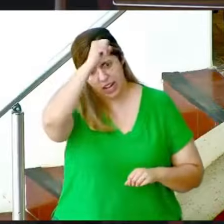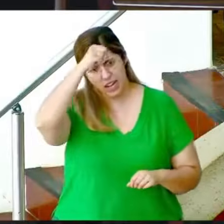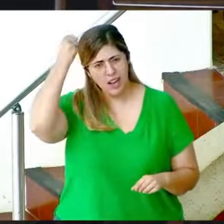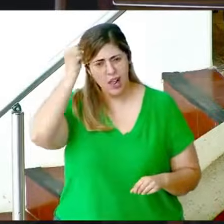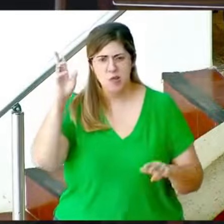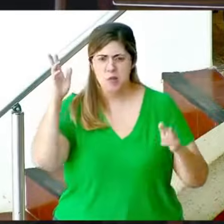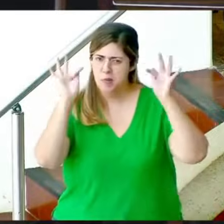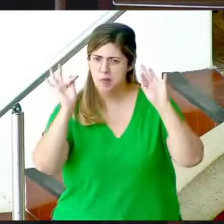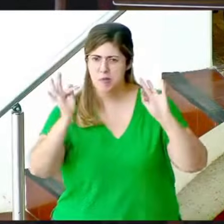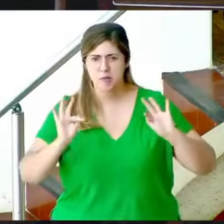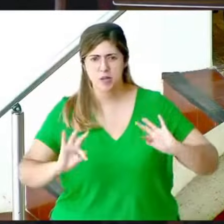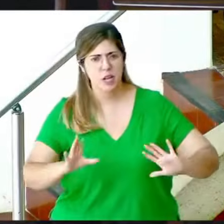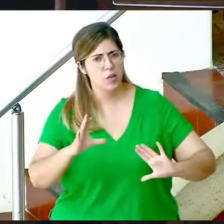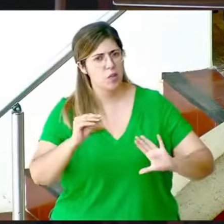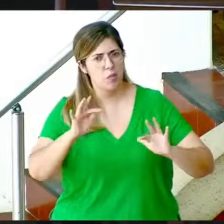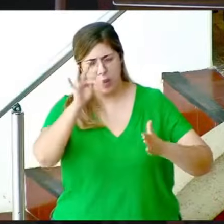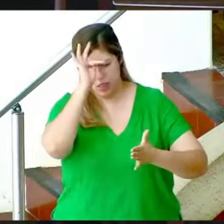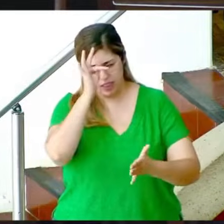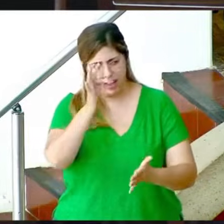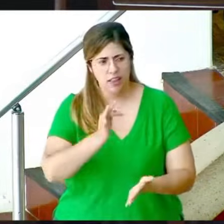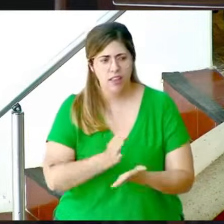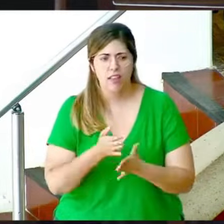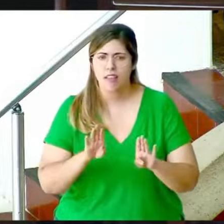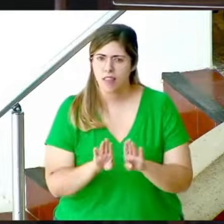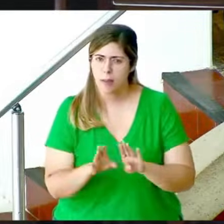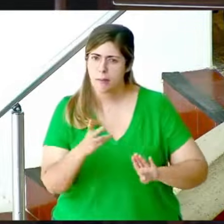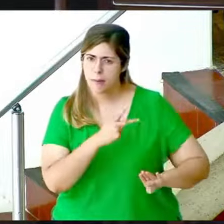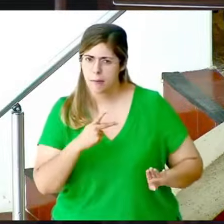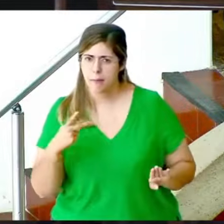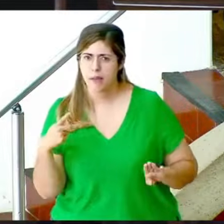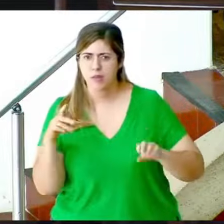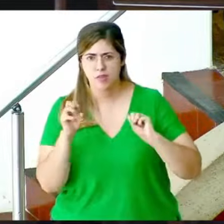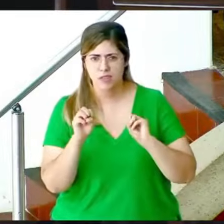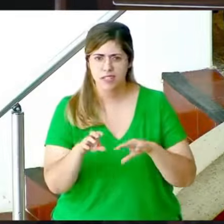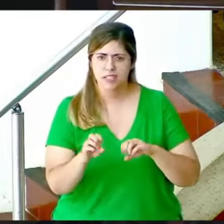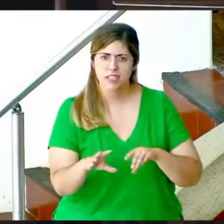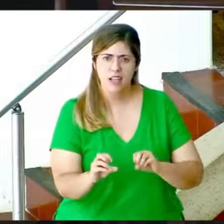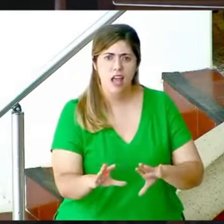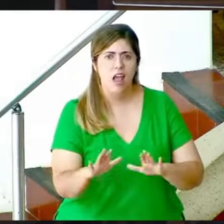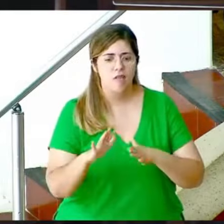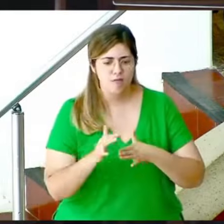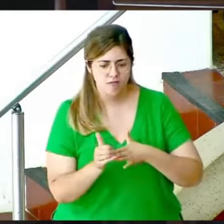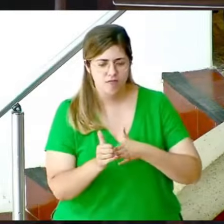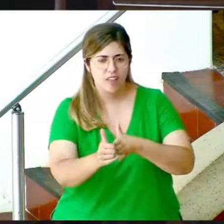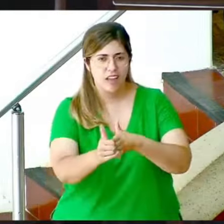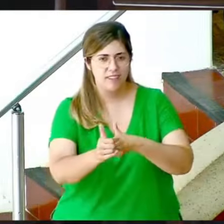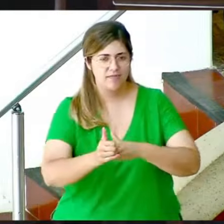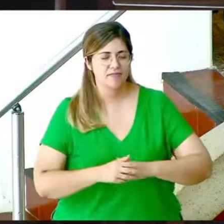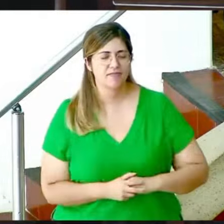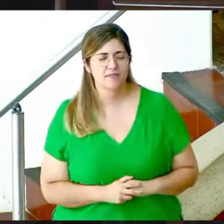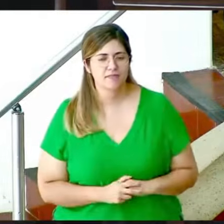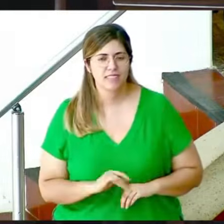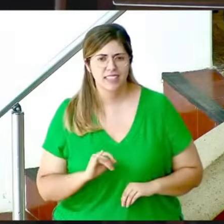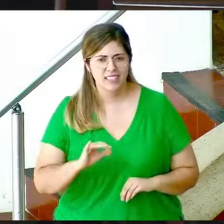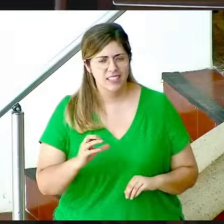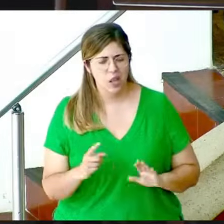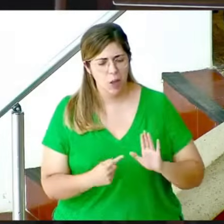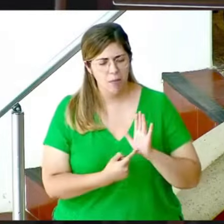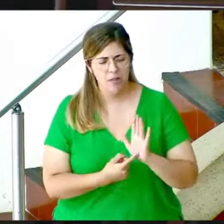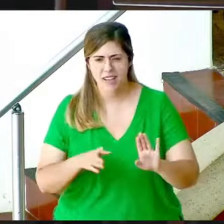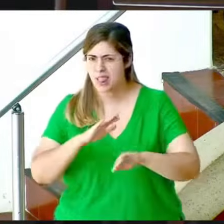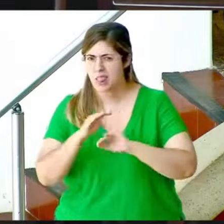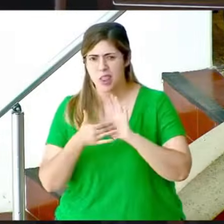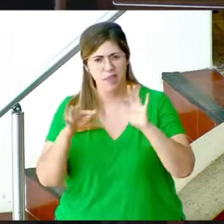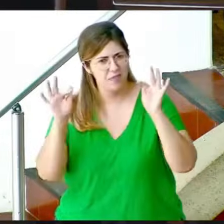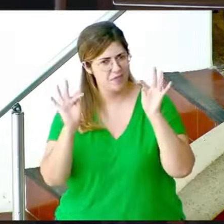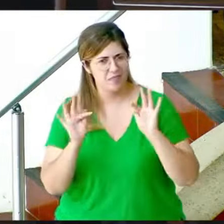felicidade na fé e de pastorear. Meu Deus, se eu pudesse demonstrar toda a